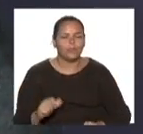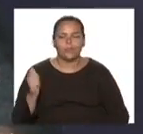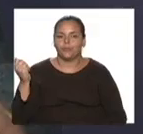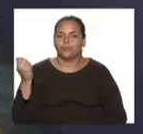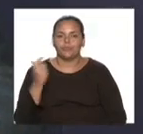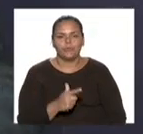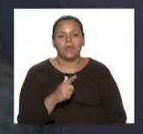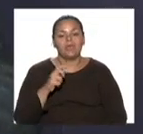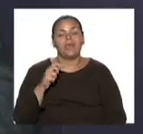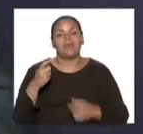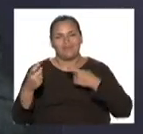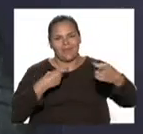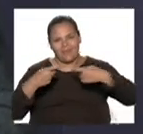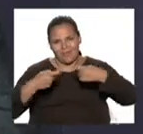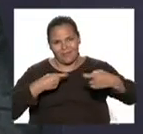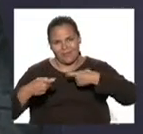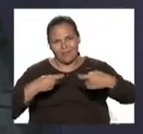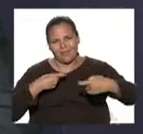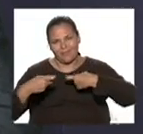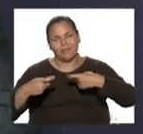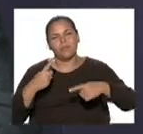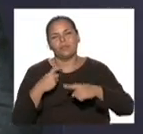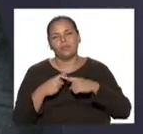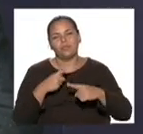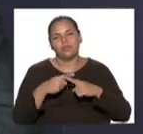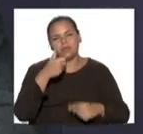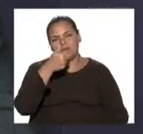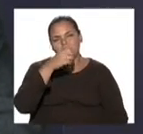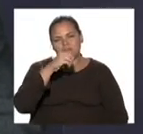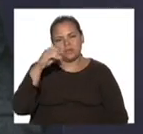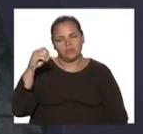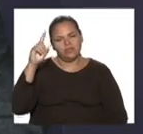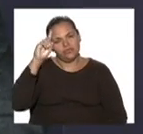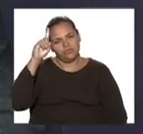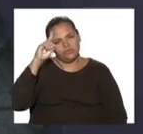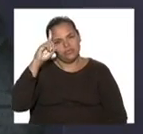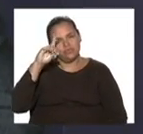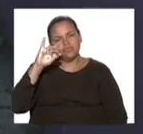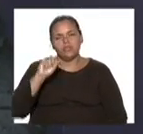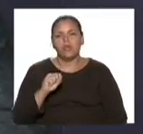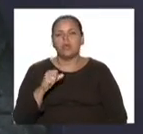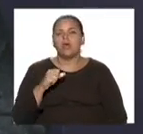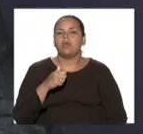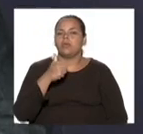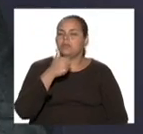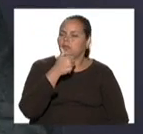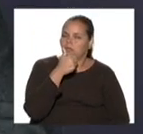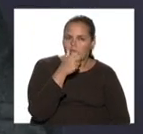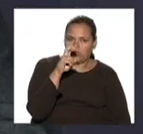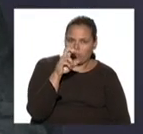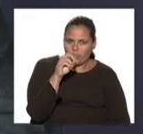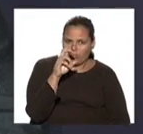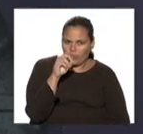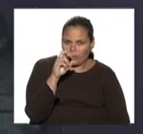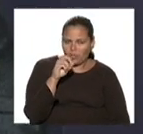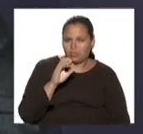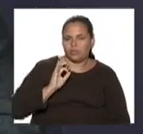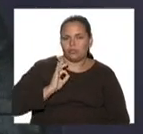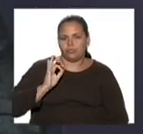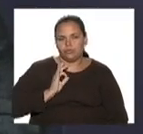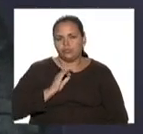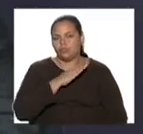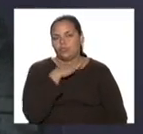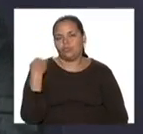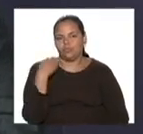pior do que se estivéssemos em guerra, porque em 100 dias ter 50 policiais mortos